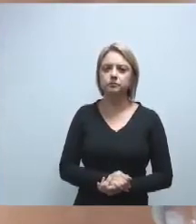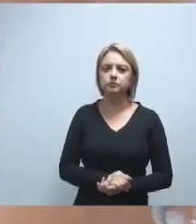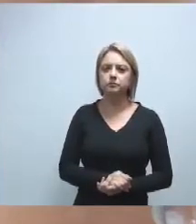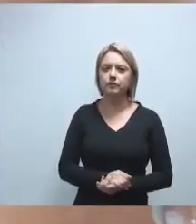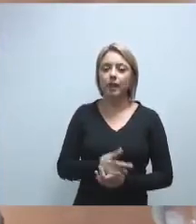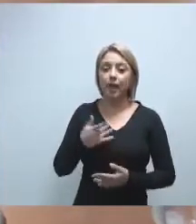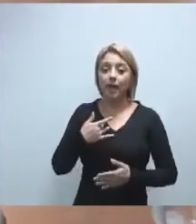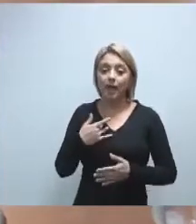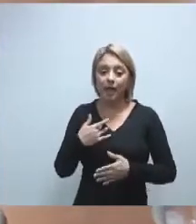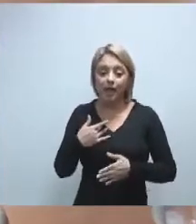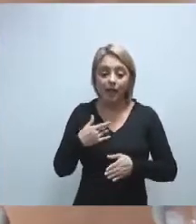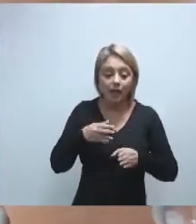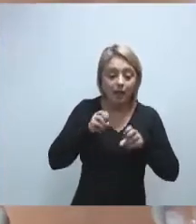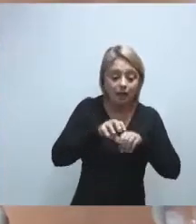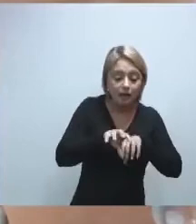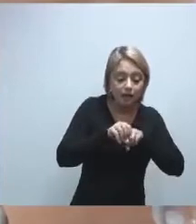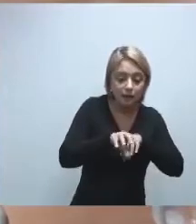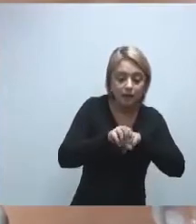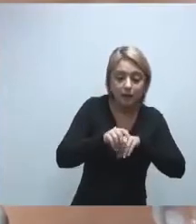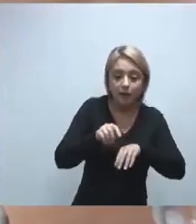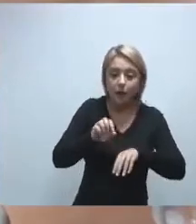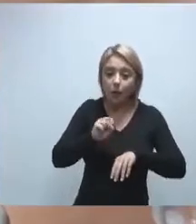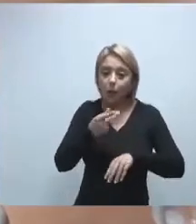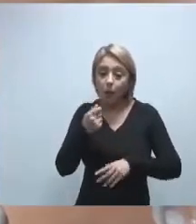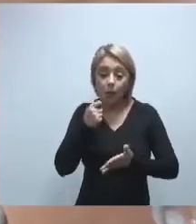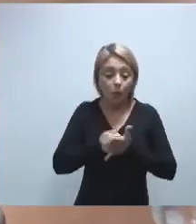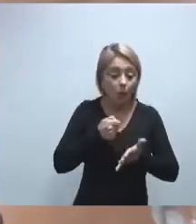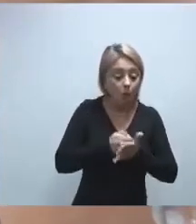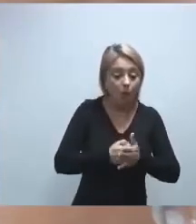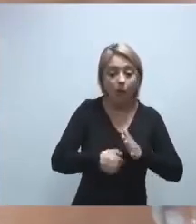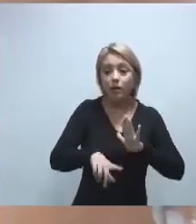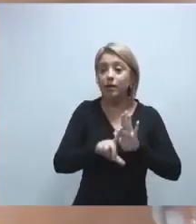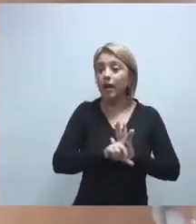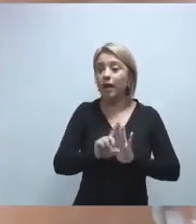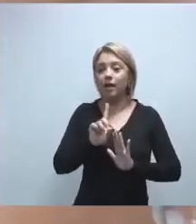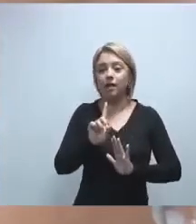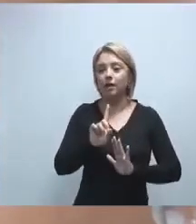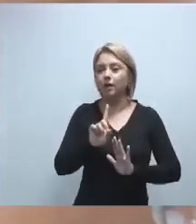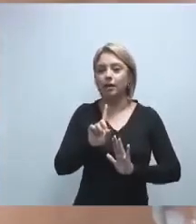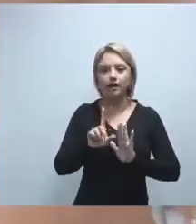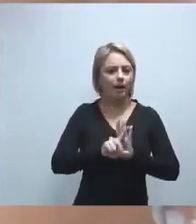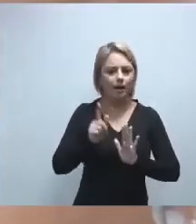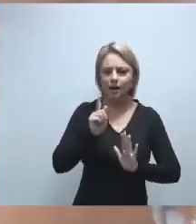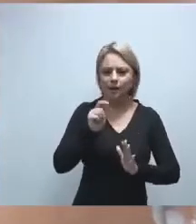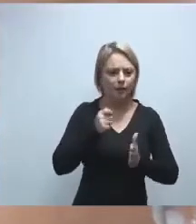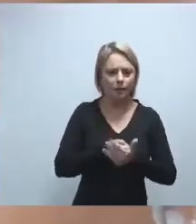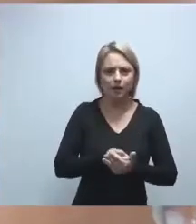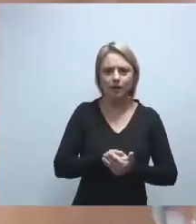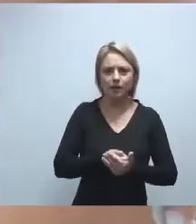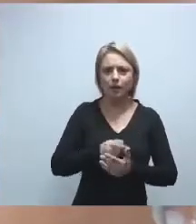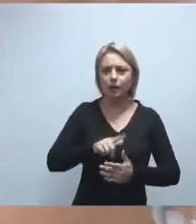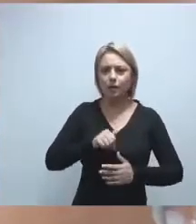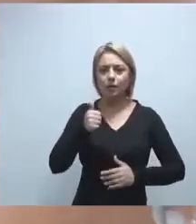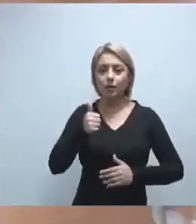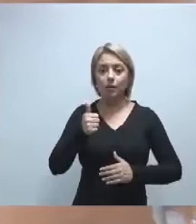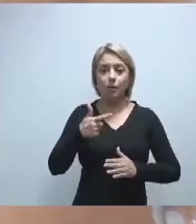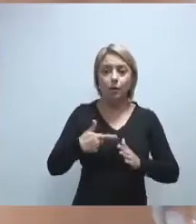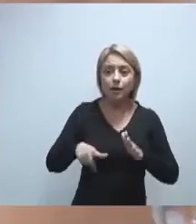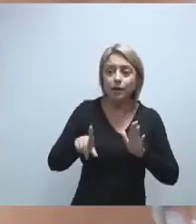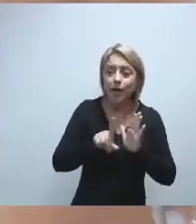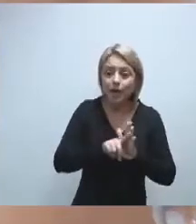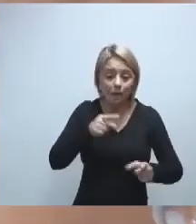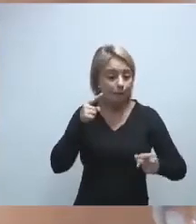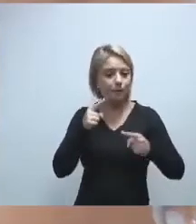instruída o mandado a fazer o que a lei 11 fala a lei manda ou melhor o que a lei proíbe